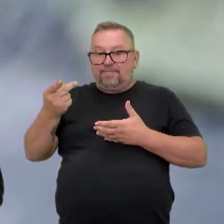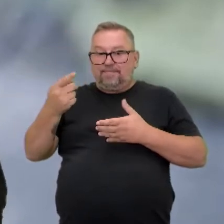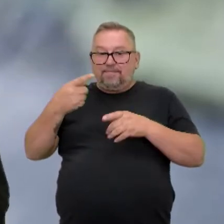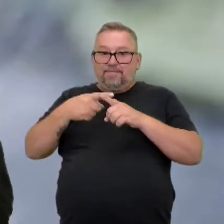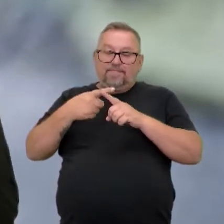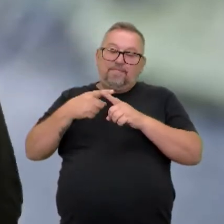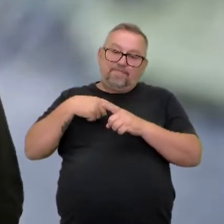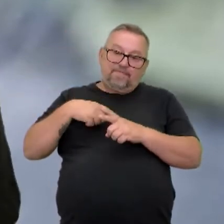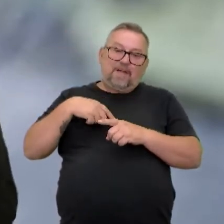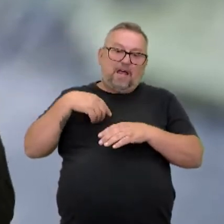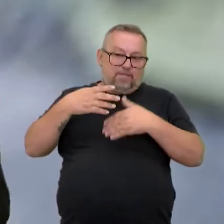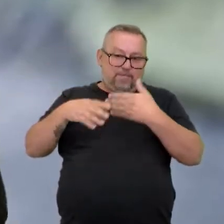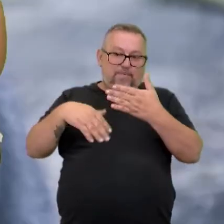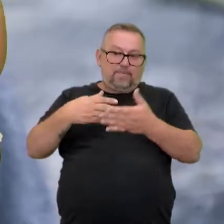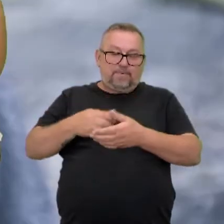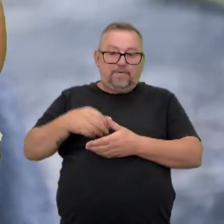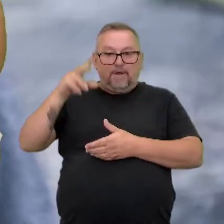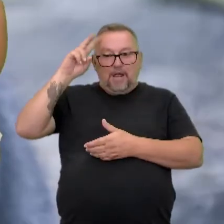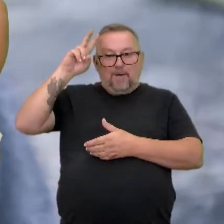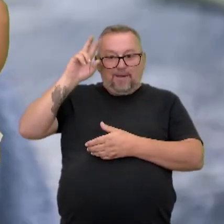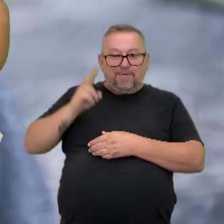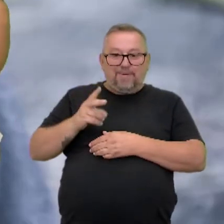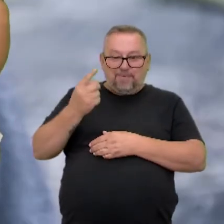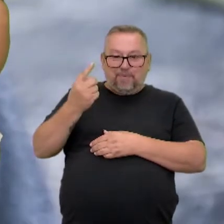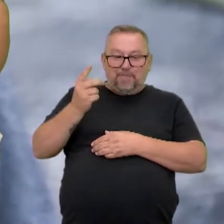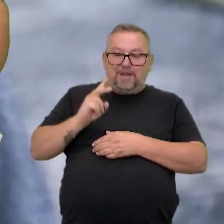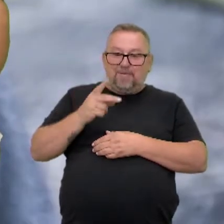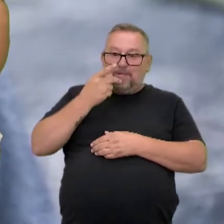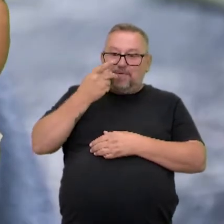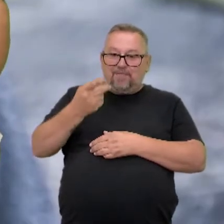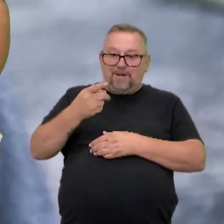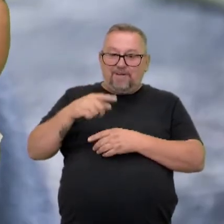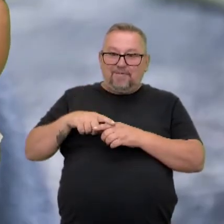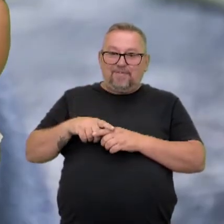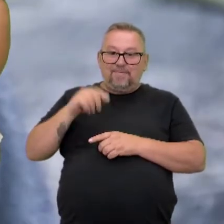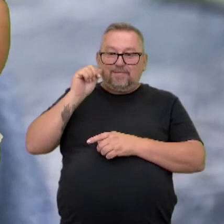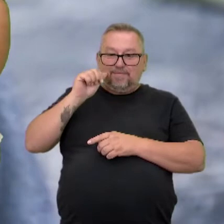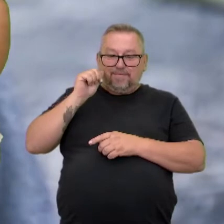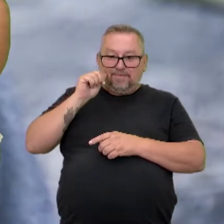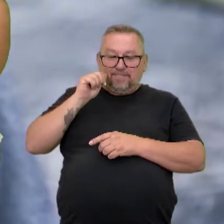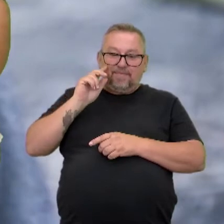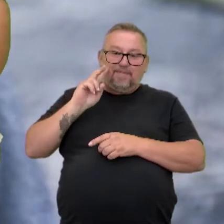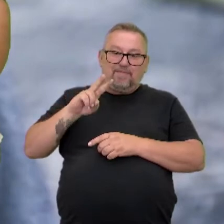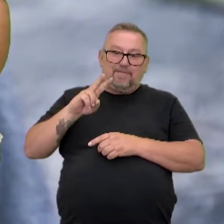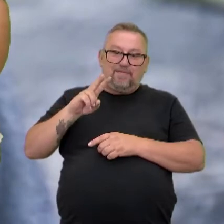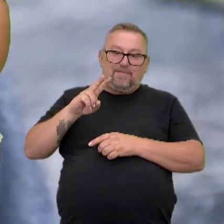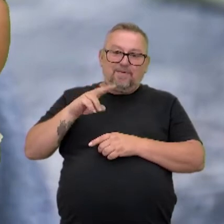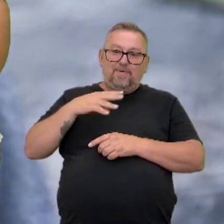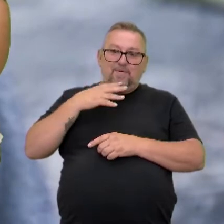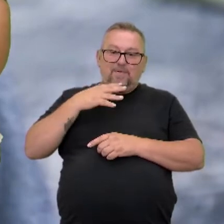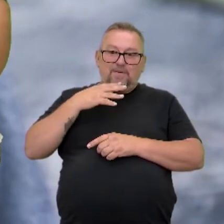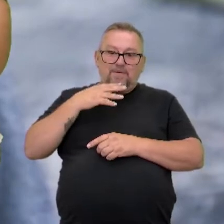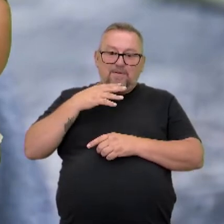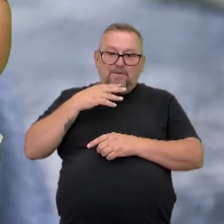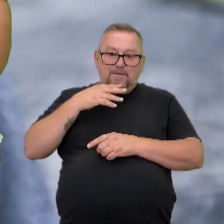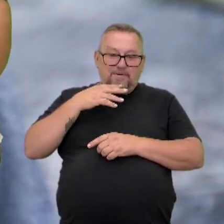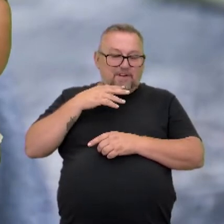uma repercussão. Eu lembro de uma, eu sempre comento, que é uma de uma academia ginástica super famosa, Você Quer Ser Sereia ou